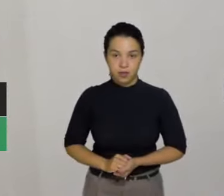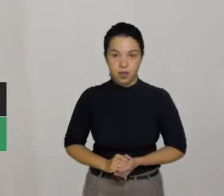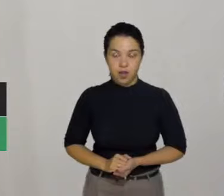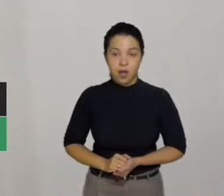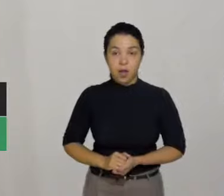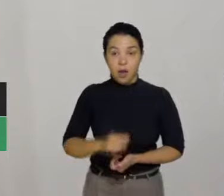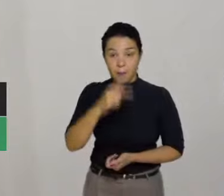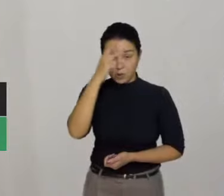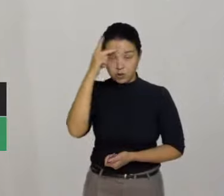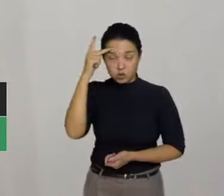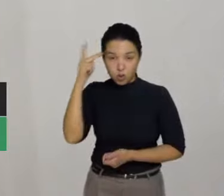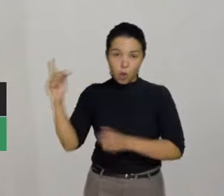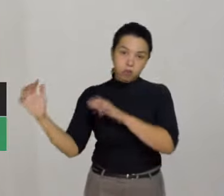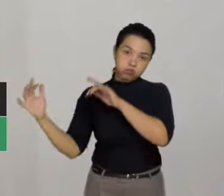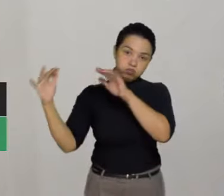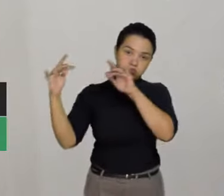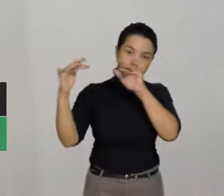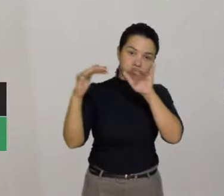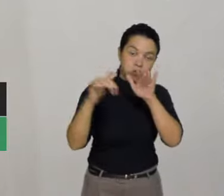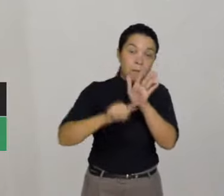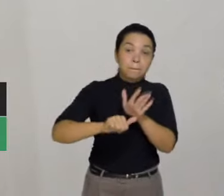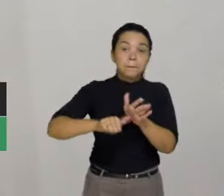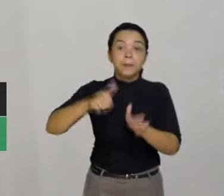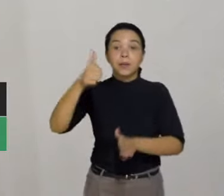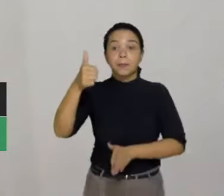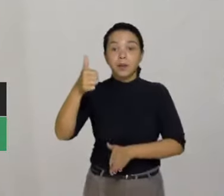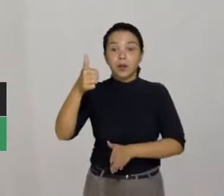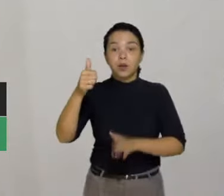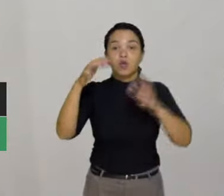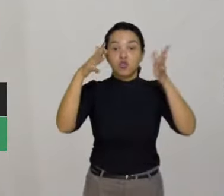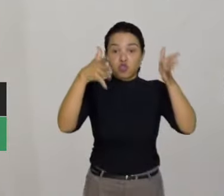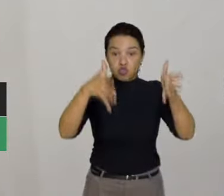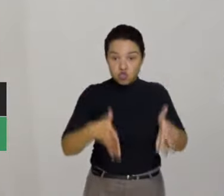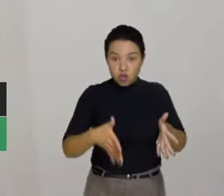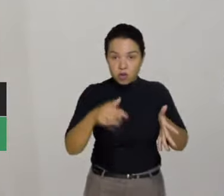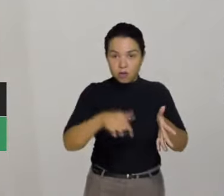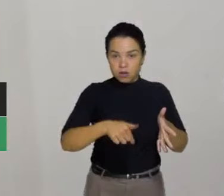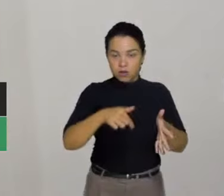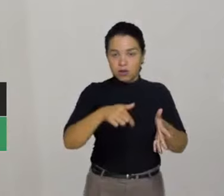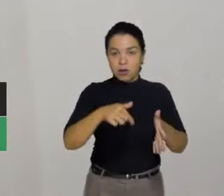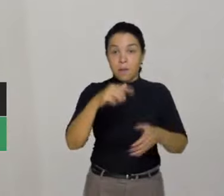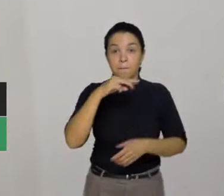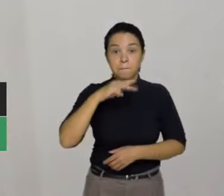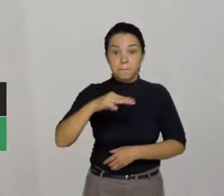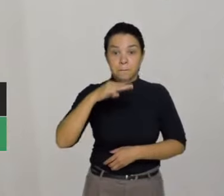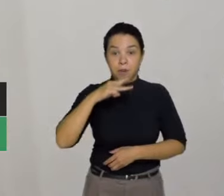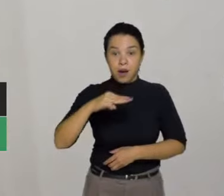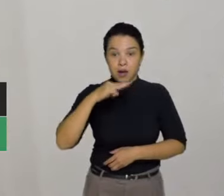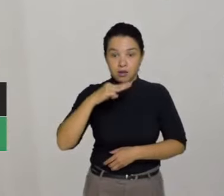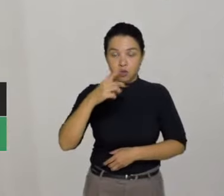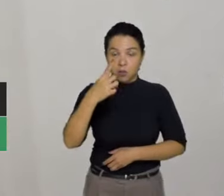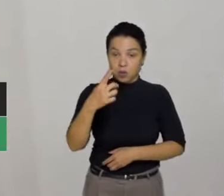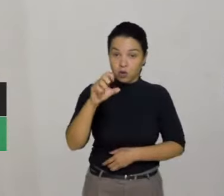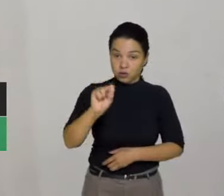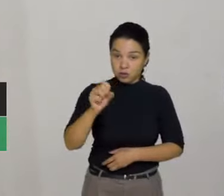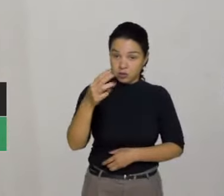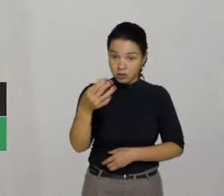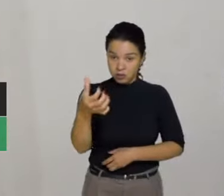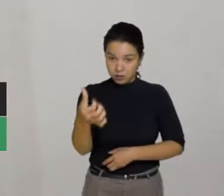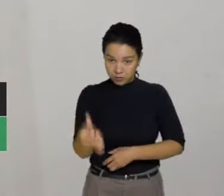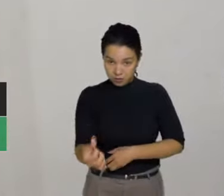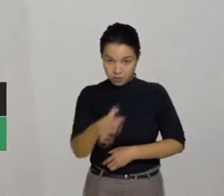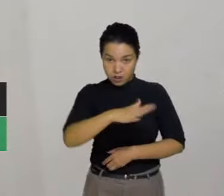que vieram colonizar e desenvolver terras brasileiras aportaram em março de 1836 na Bahia Norte